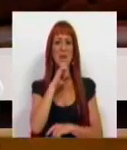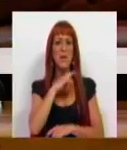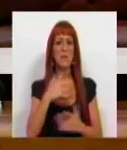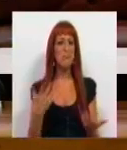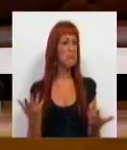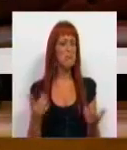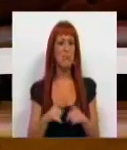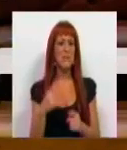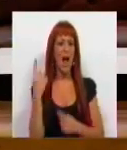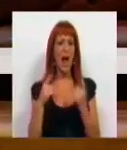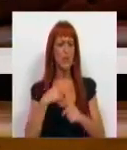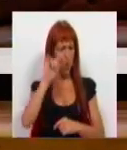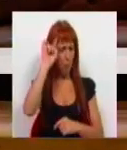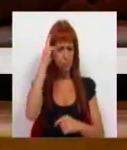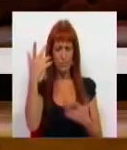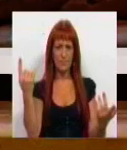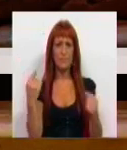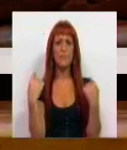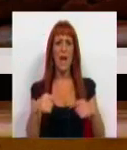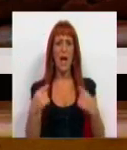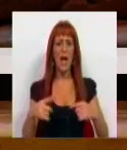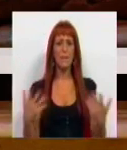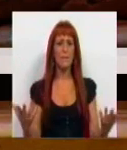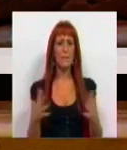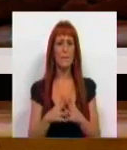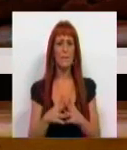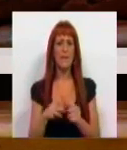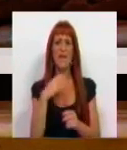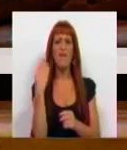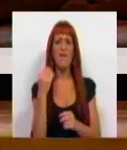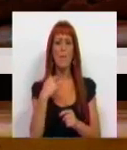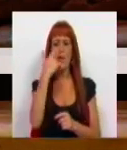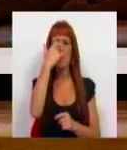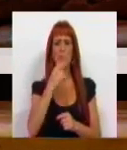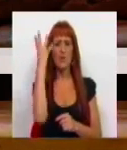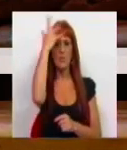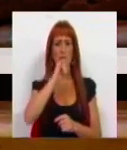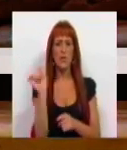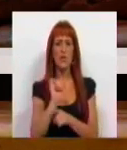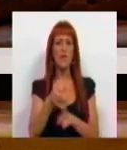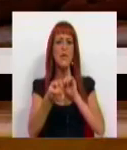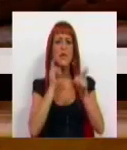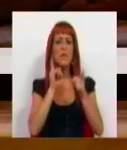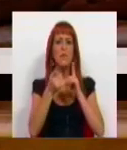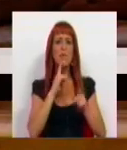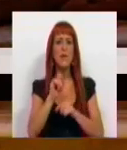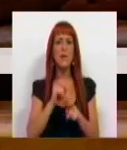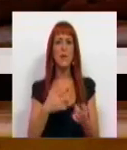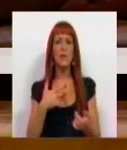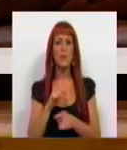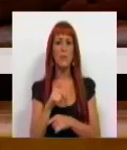provavelmente alguns saberão da existência de uma famosa personagem de filmes de animação chamada